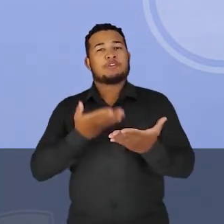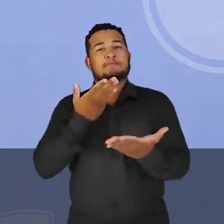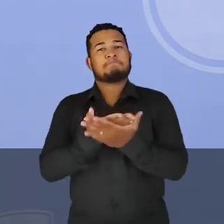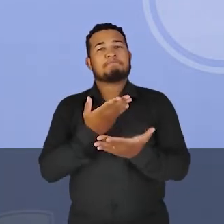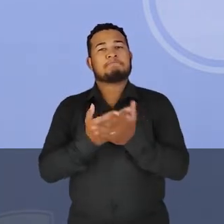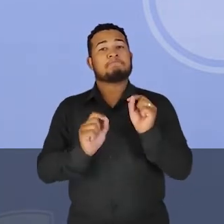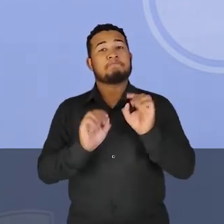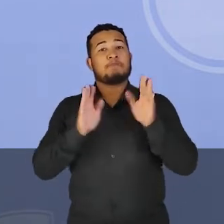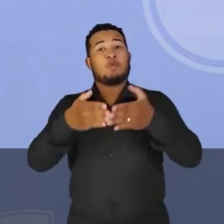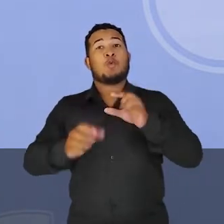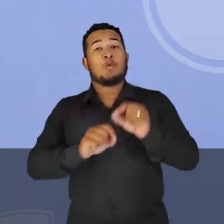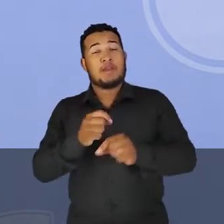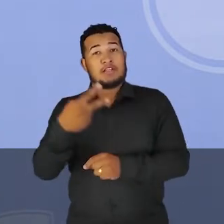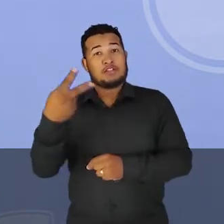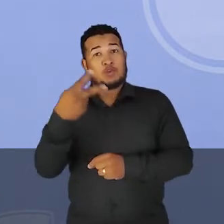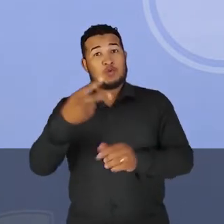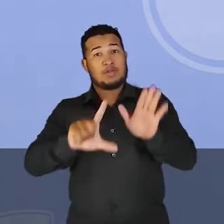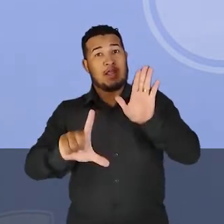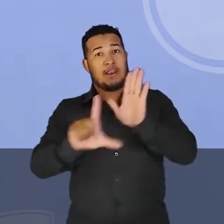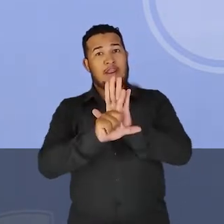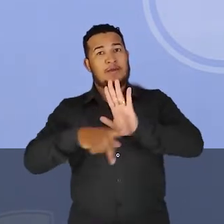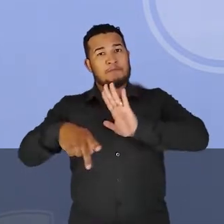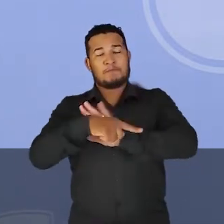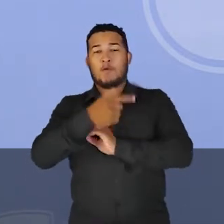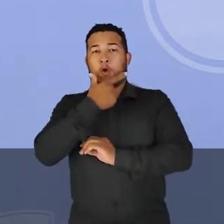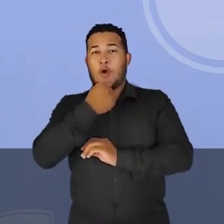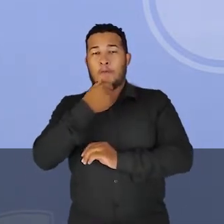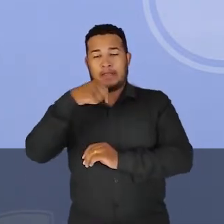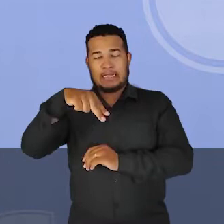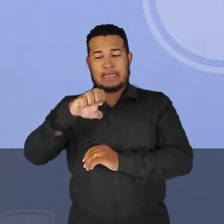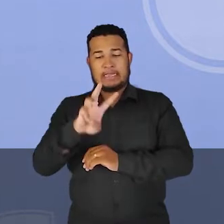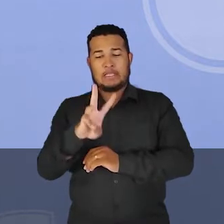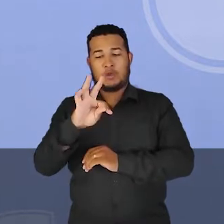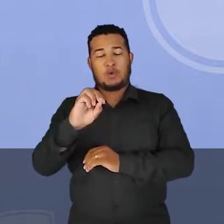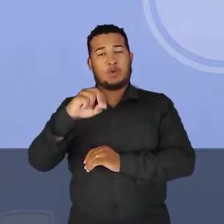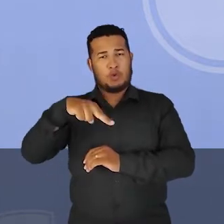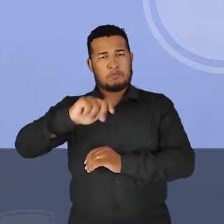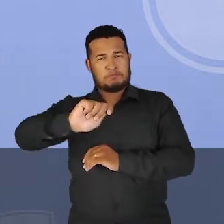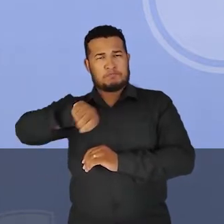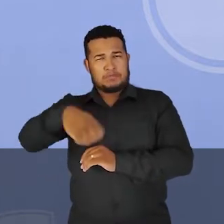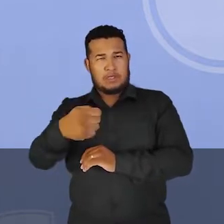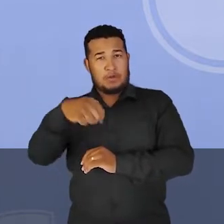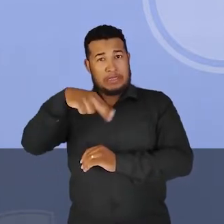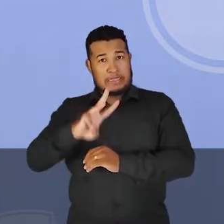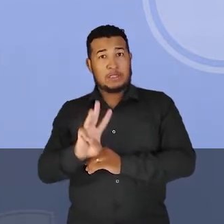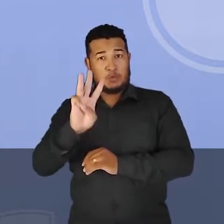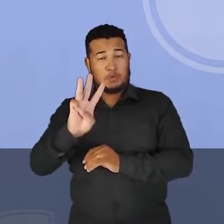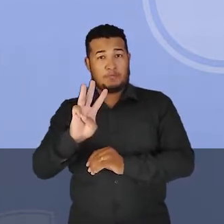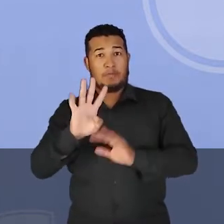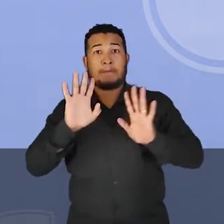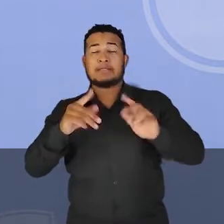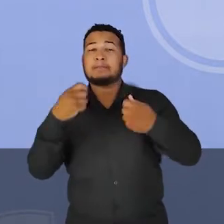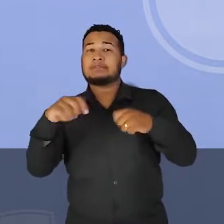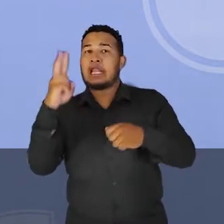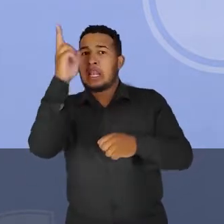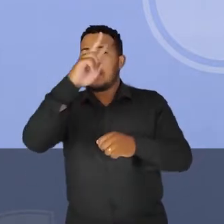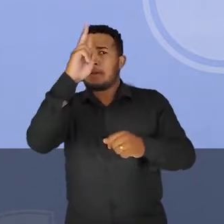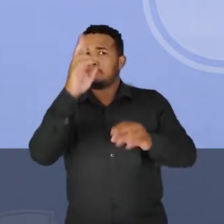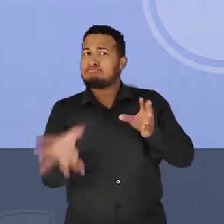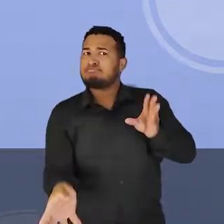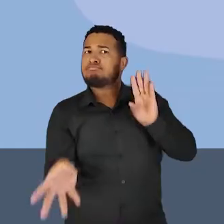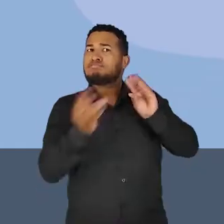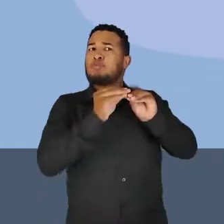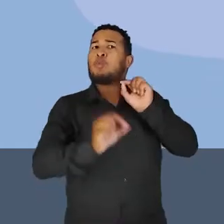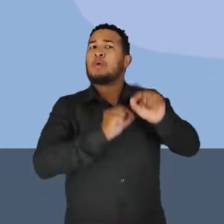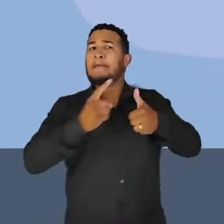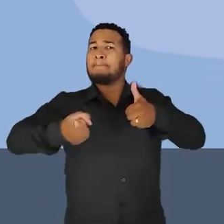vamos estudar a segunda lei de Newton. Mas antes de começarmos a estudar a segunda lei de Newton, precisamos revisar o que ele diz na sua primeira lei. Vamos